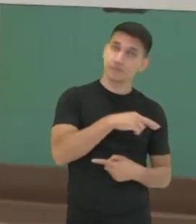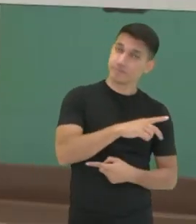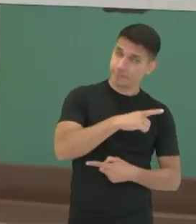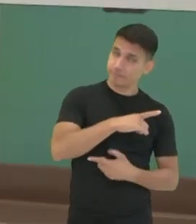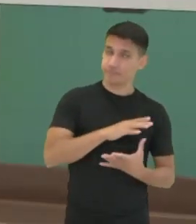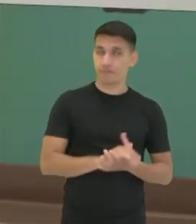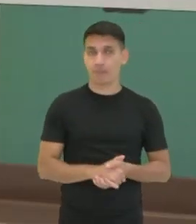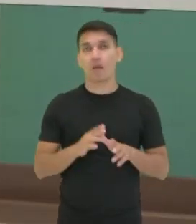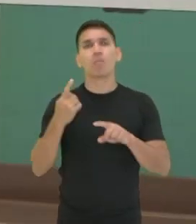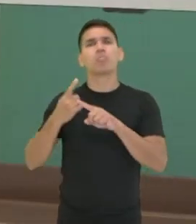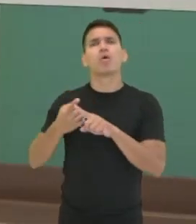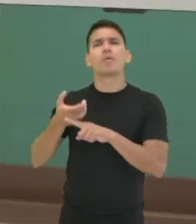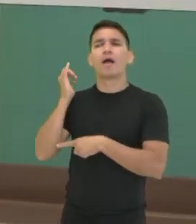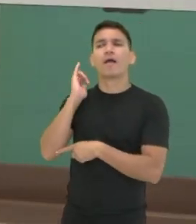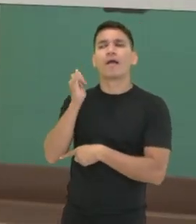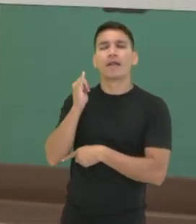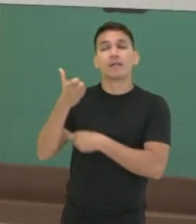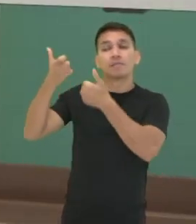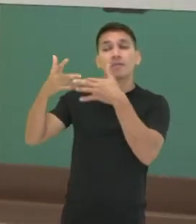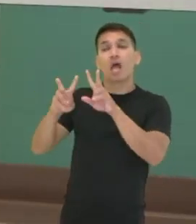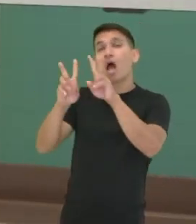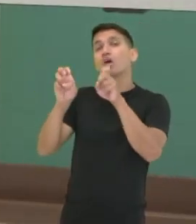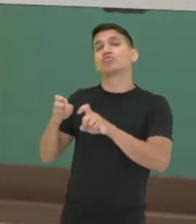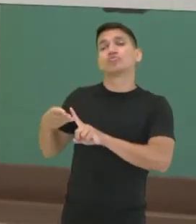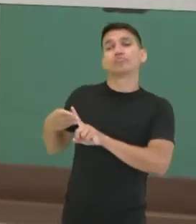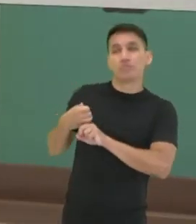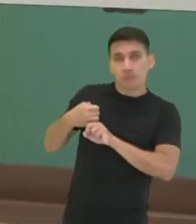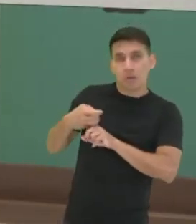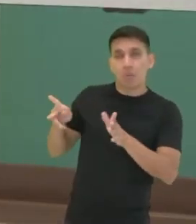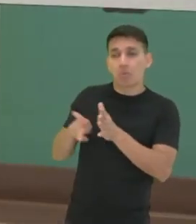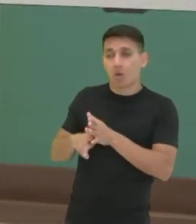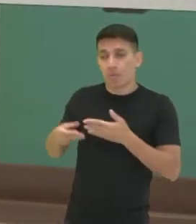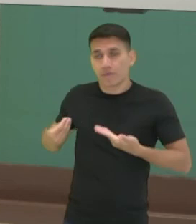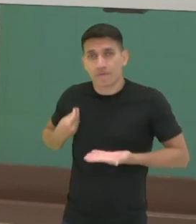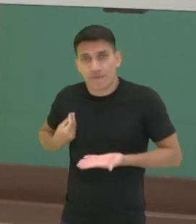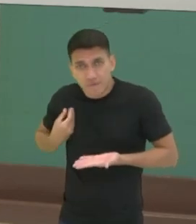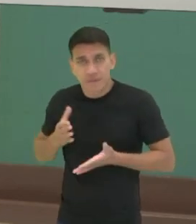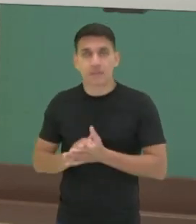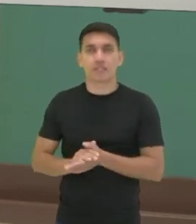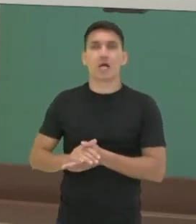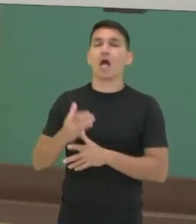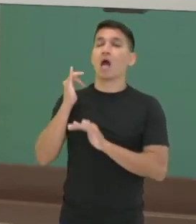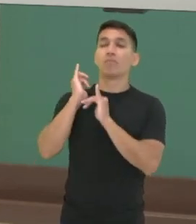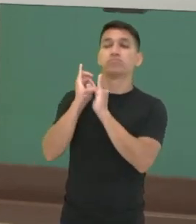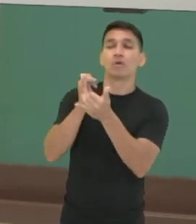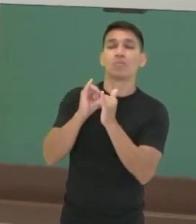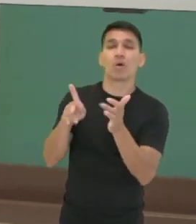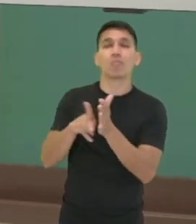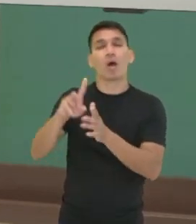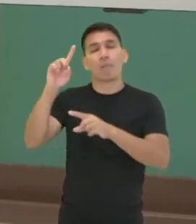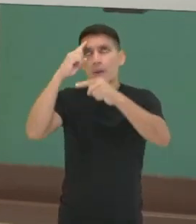As lendas explicam o sobrenatural, mas da atualidade. Os contos são